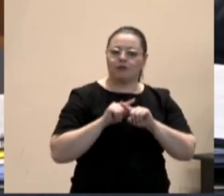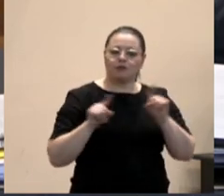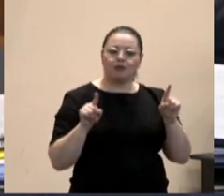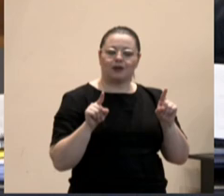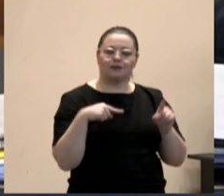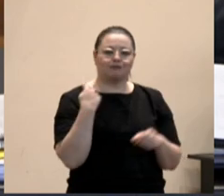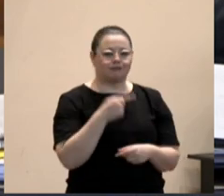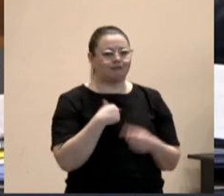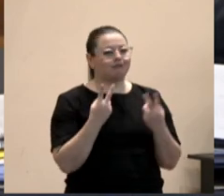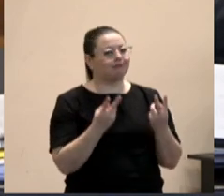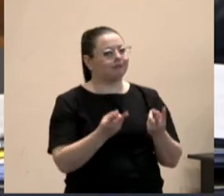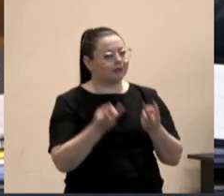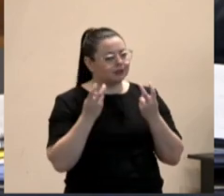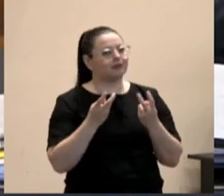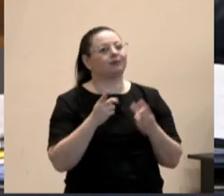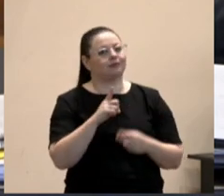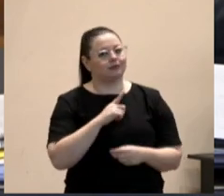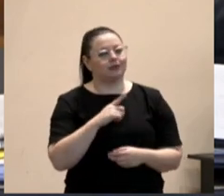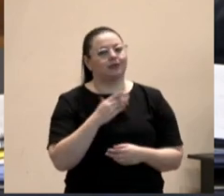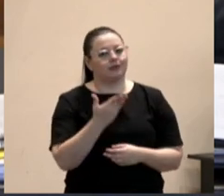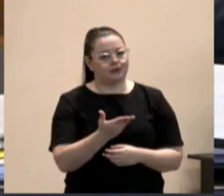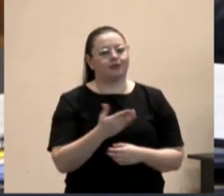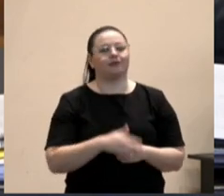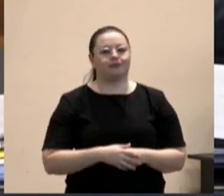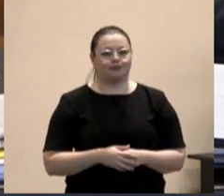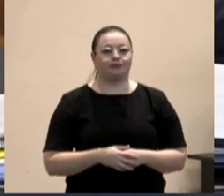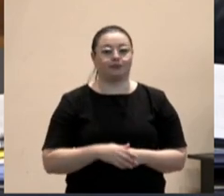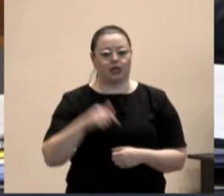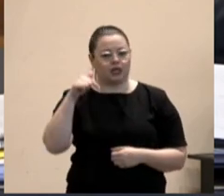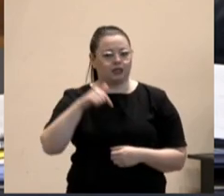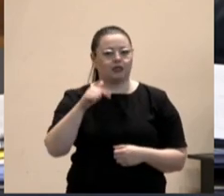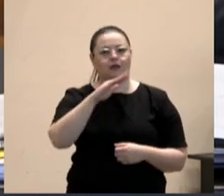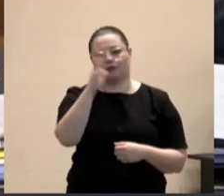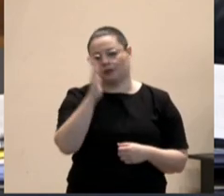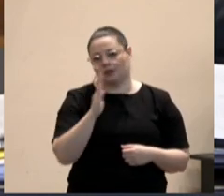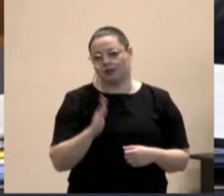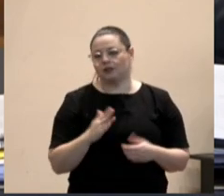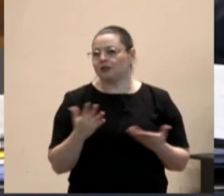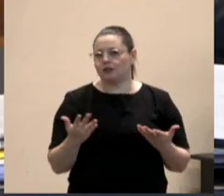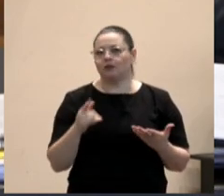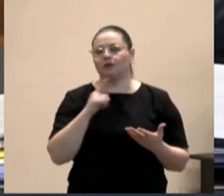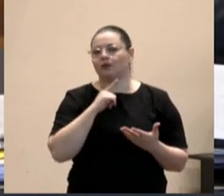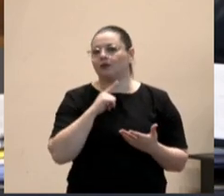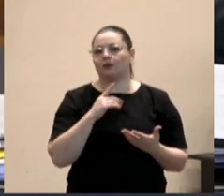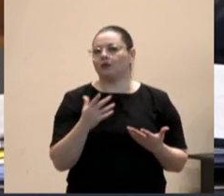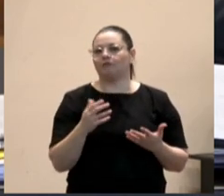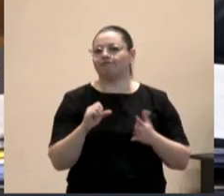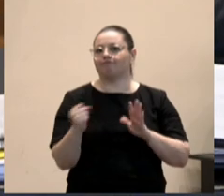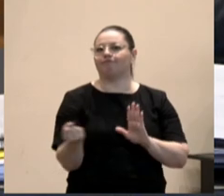né? A nossa história, só para ficar no Brasil, não é? Marcada